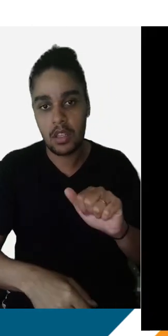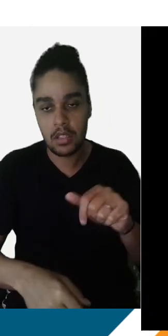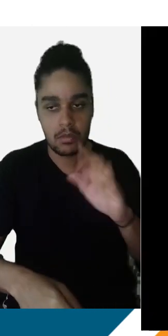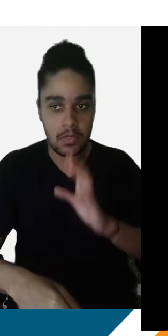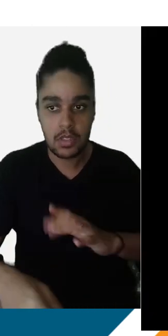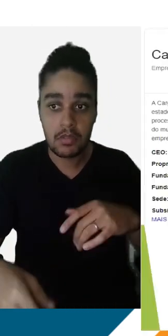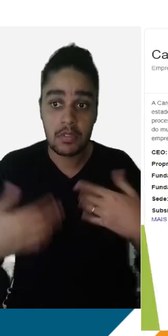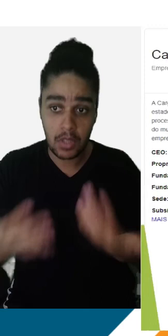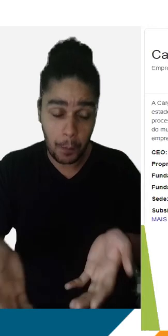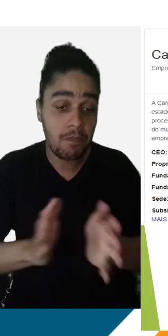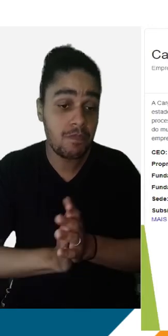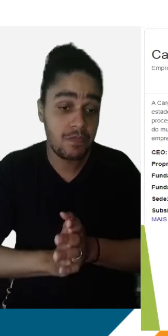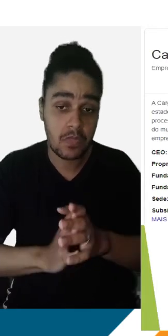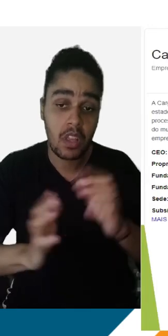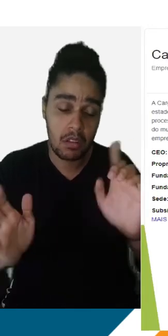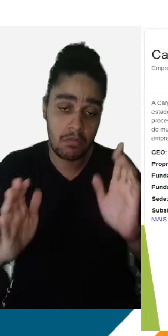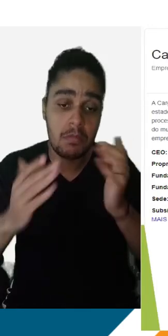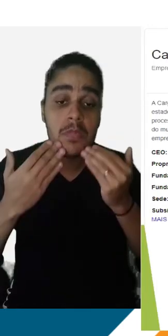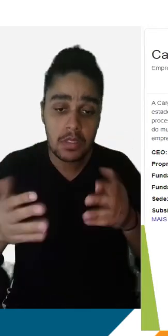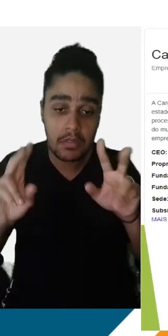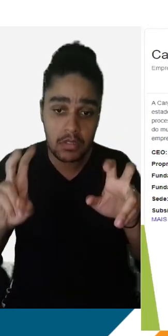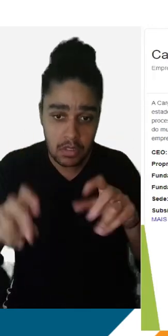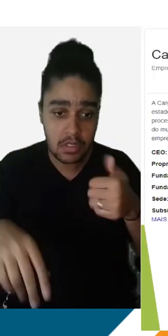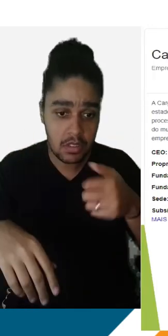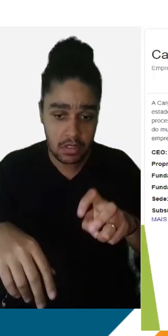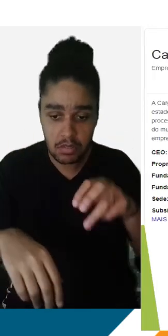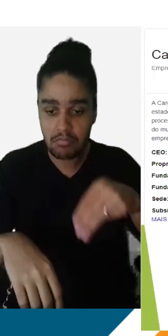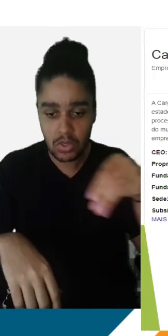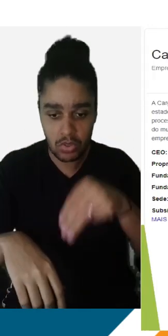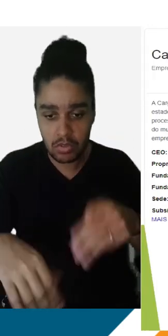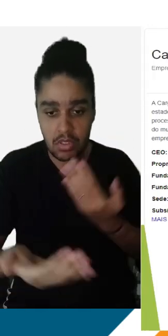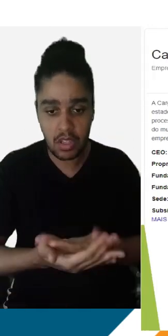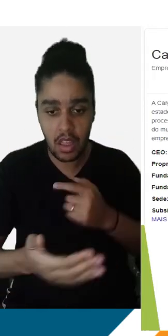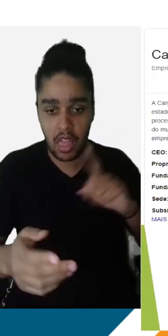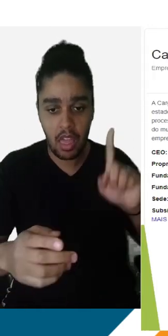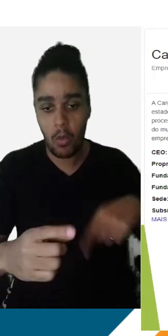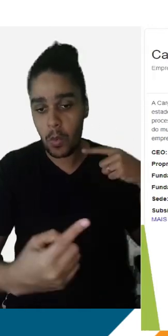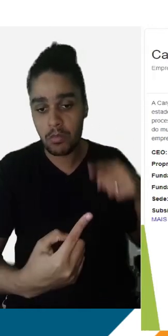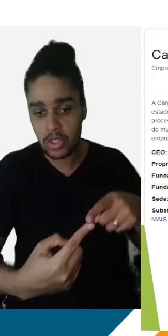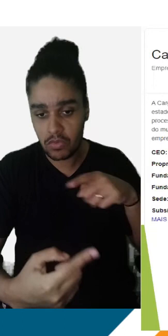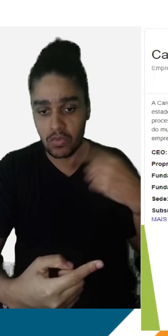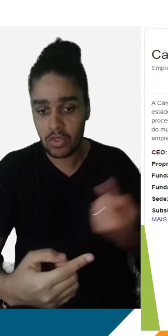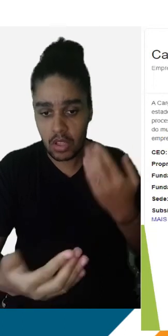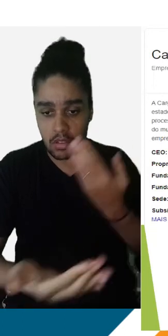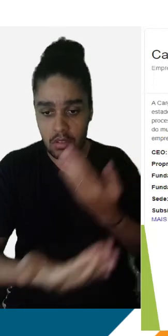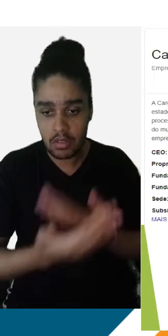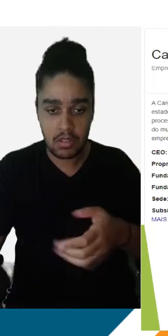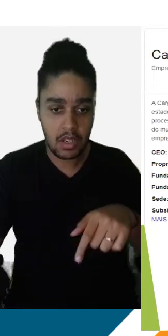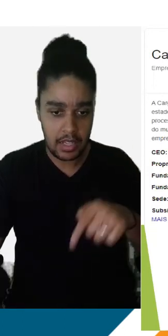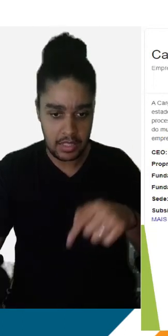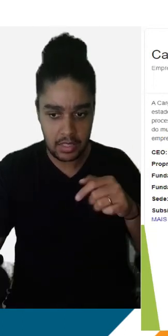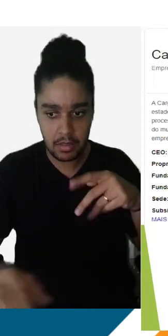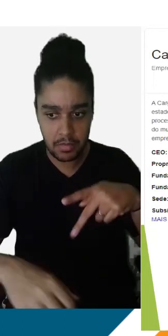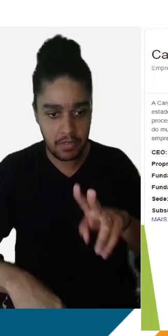brasileira, beleza? Pessoal, apresentamos aí o tema, 15 minutinhos de aula é o objetivo das nossas aulas